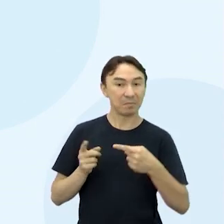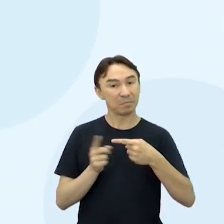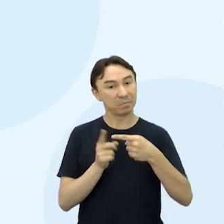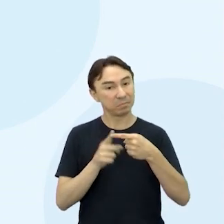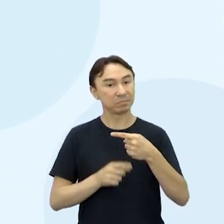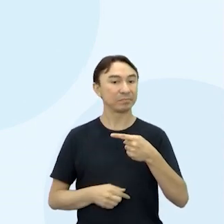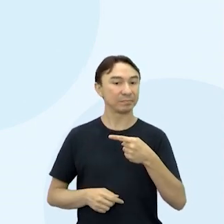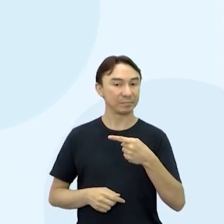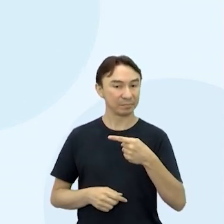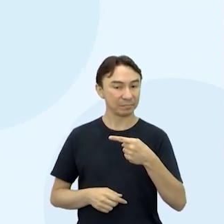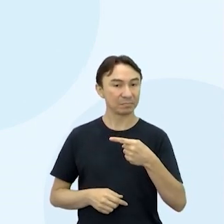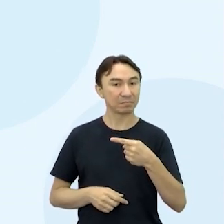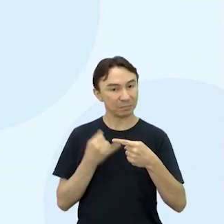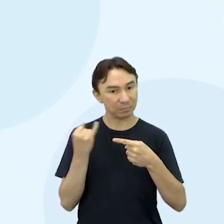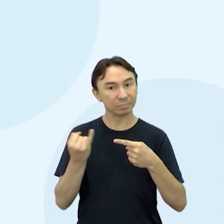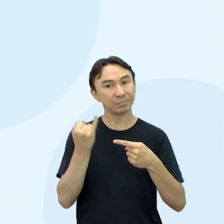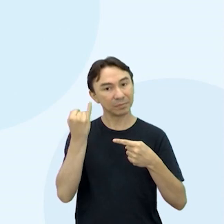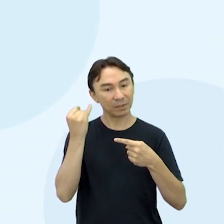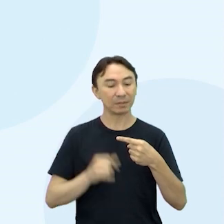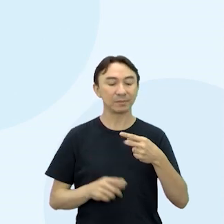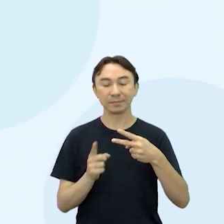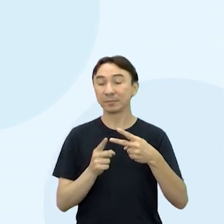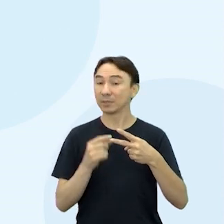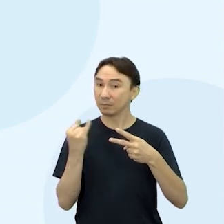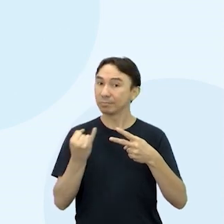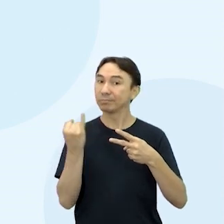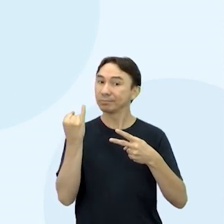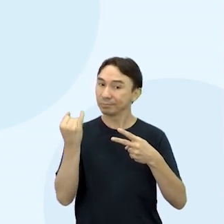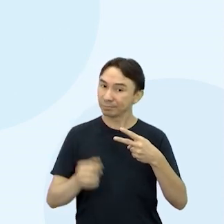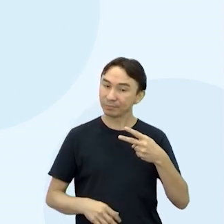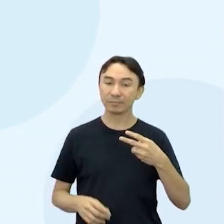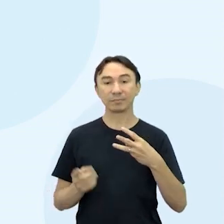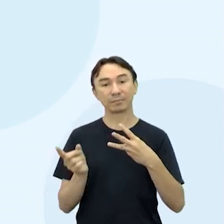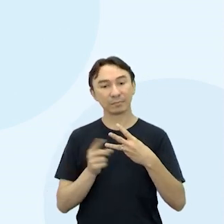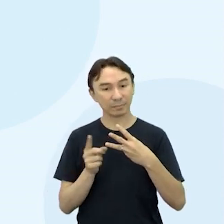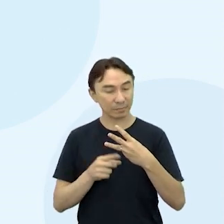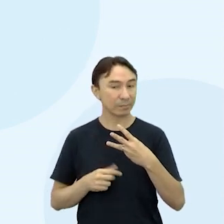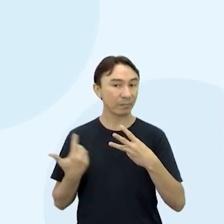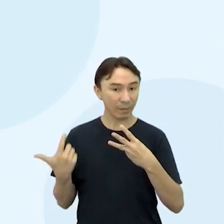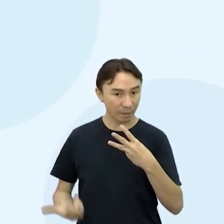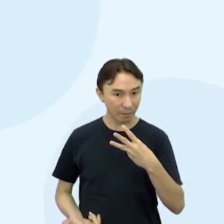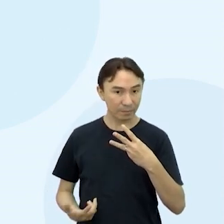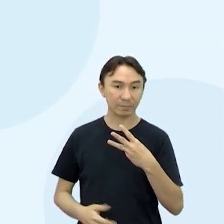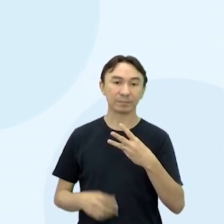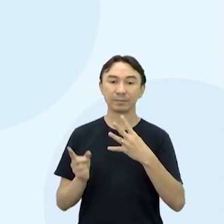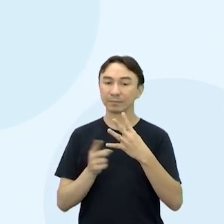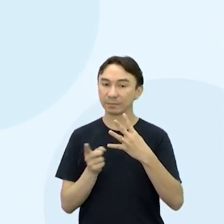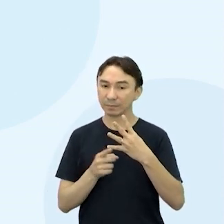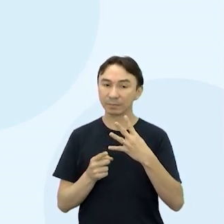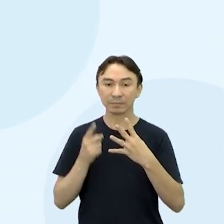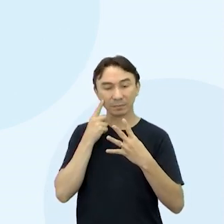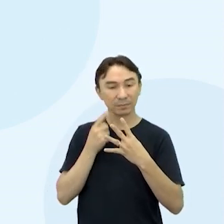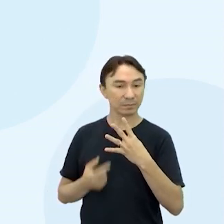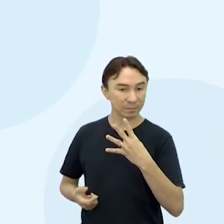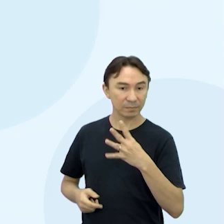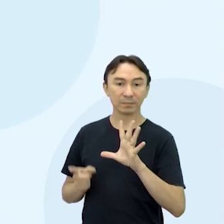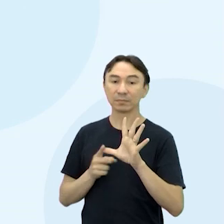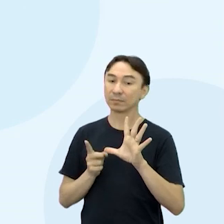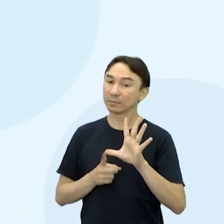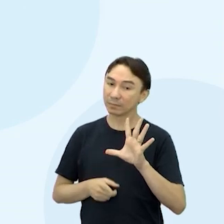Washington Post, jornal importantíssimo, Los Angeles Times, USA Today, The New York